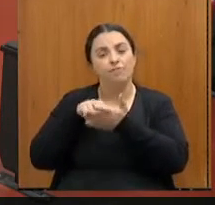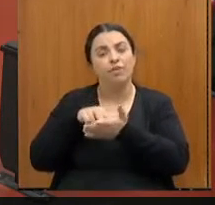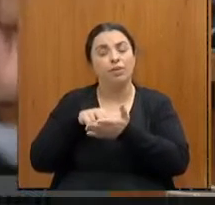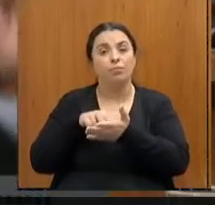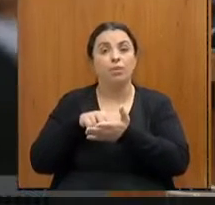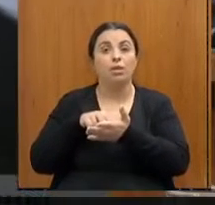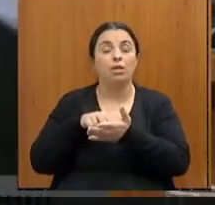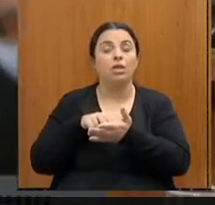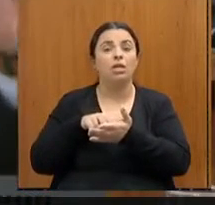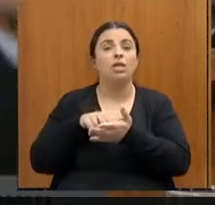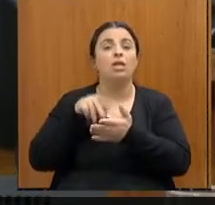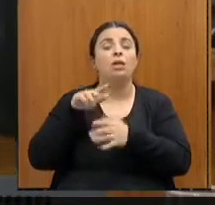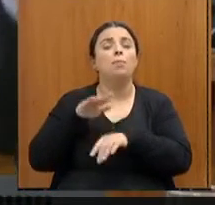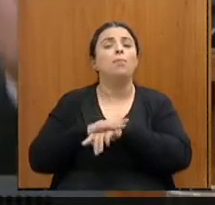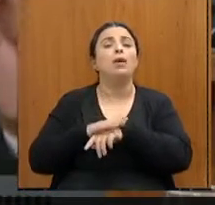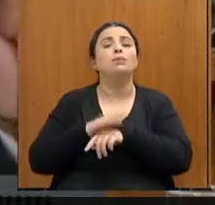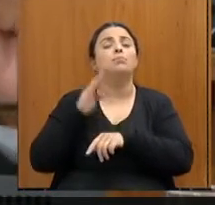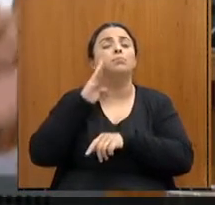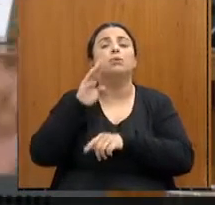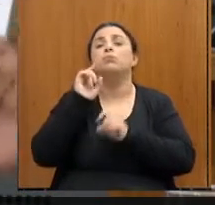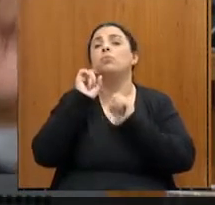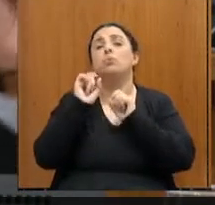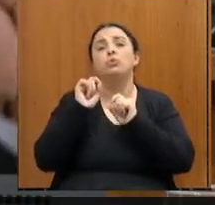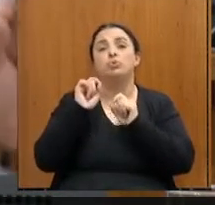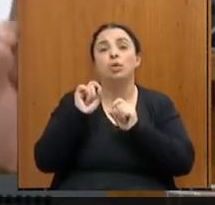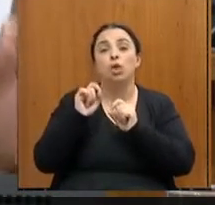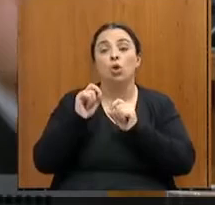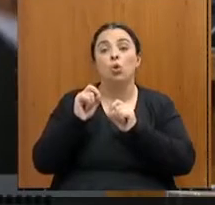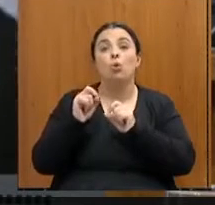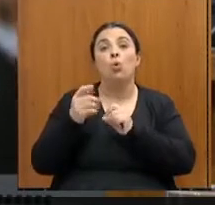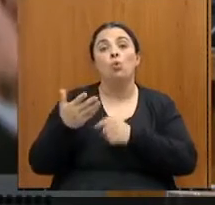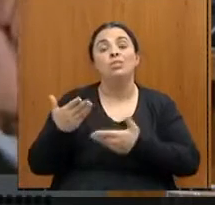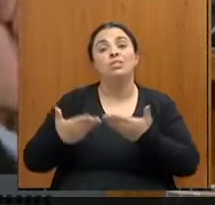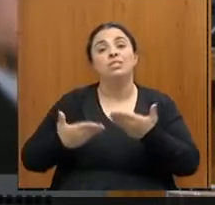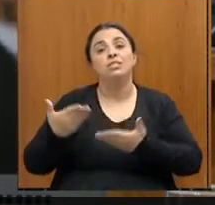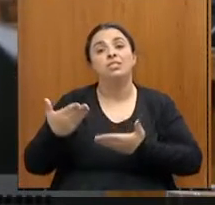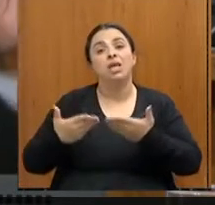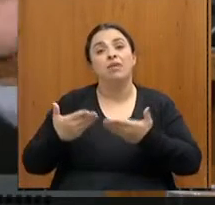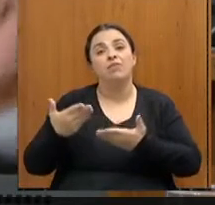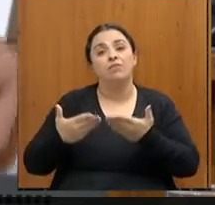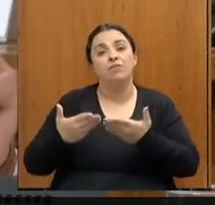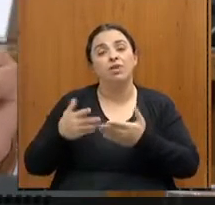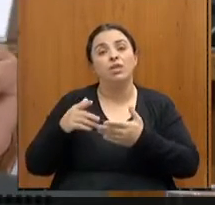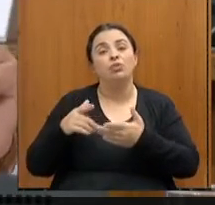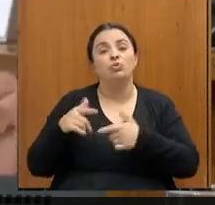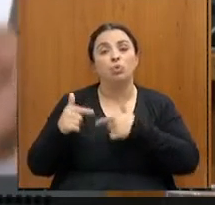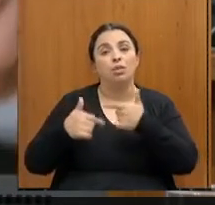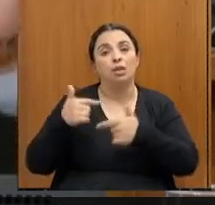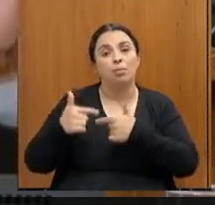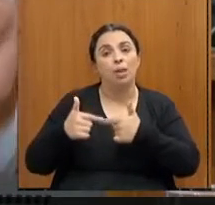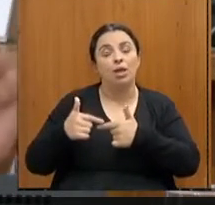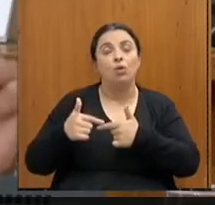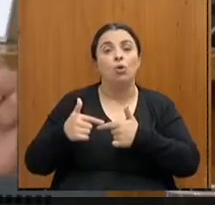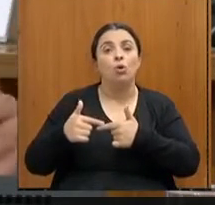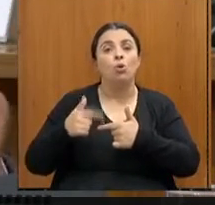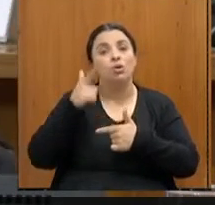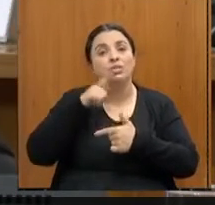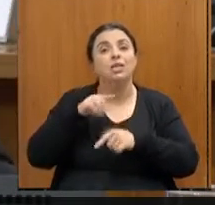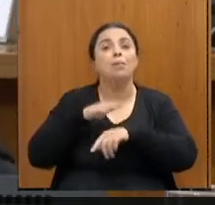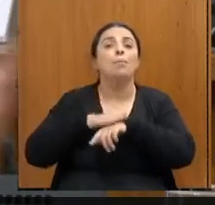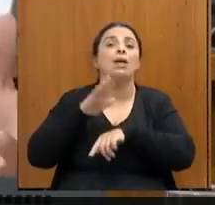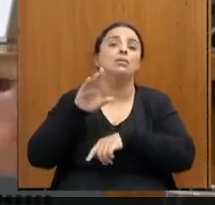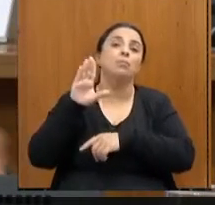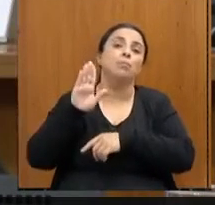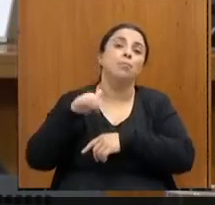serviço público ao Mineiro seja cada vez melhor e mais barato portanto